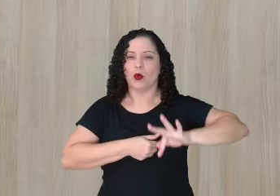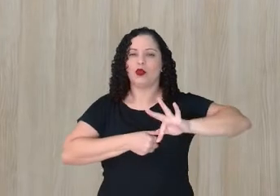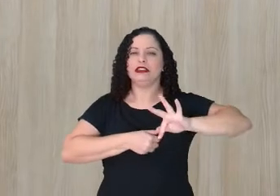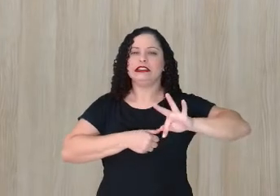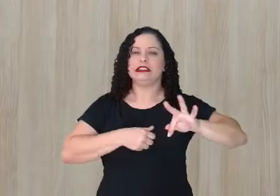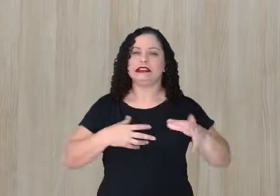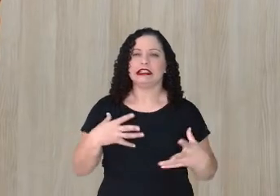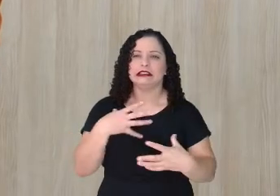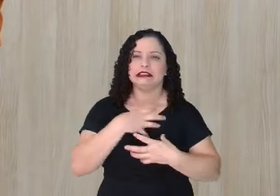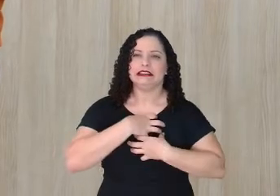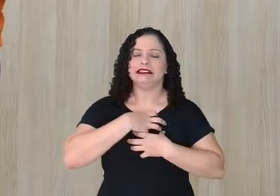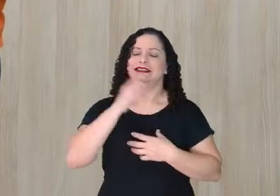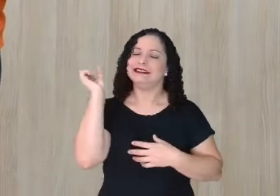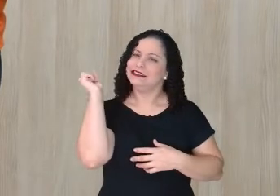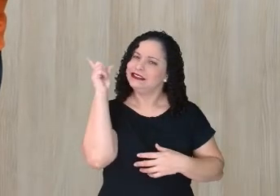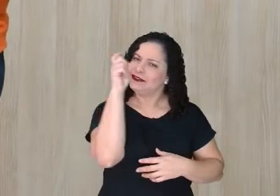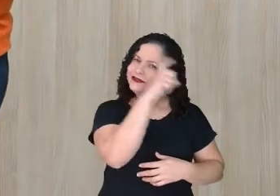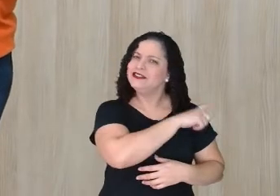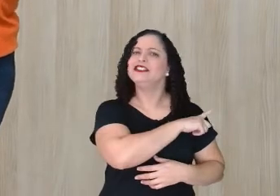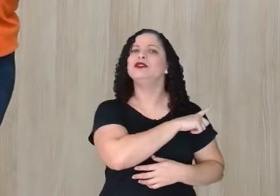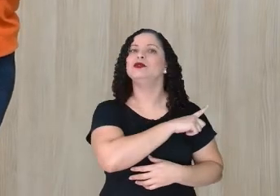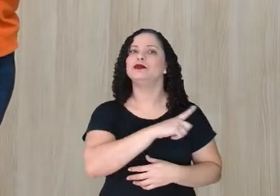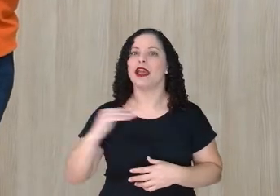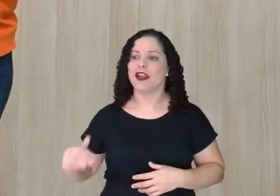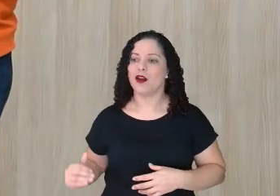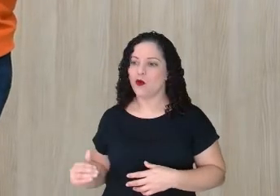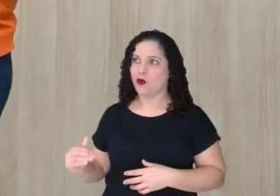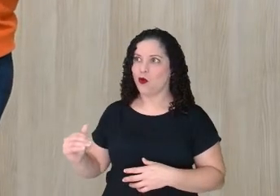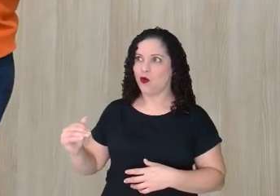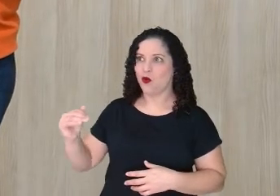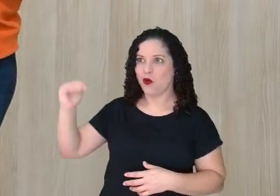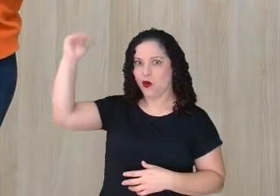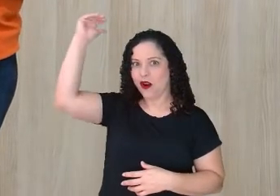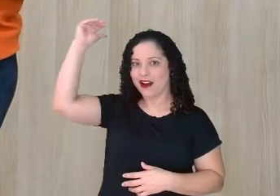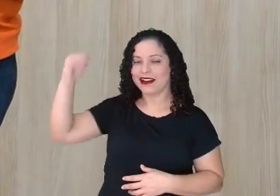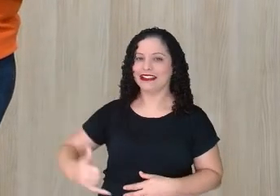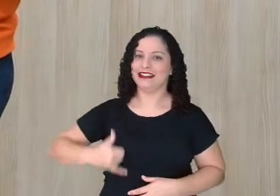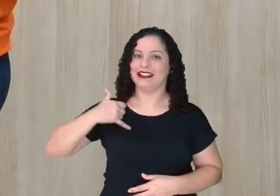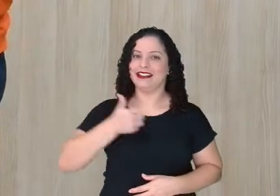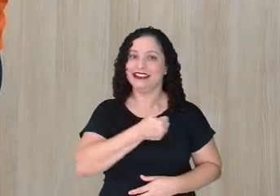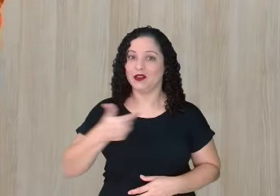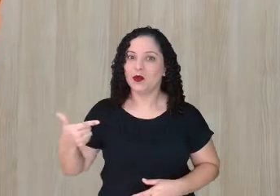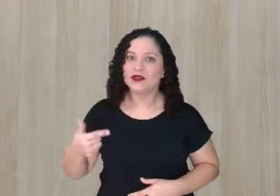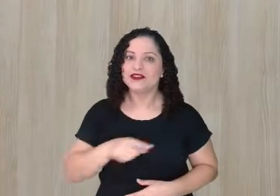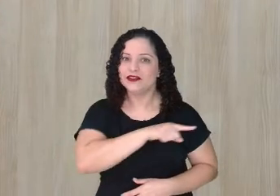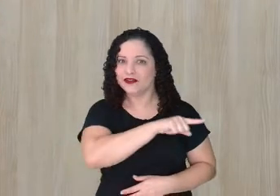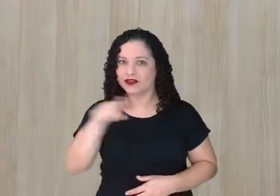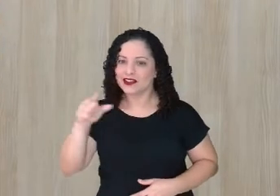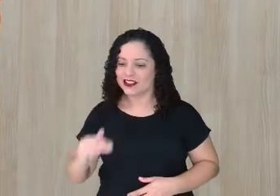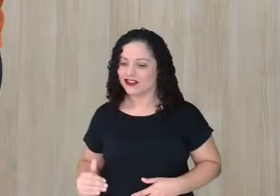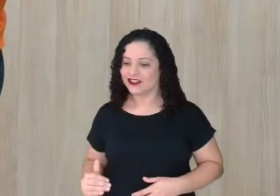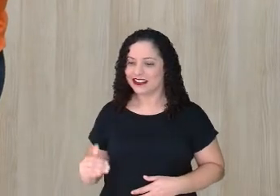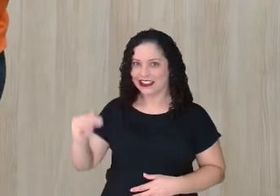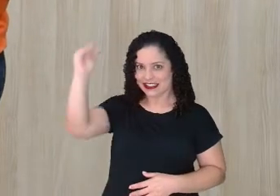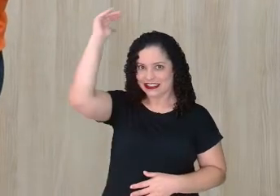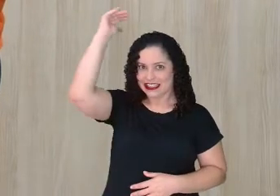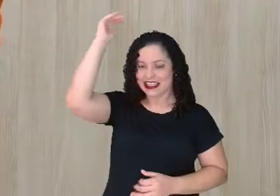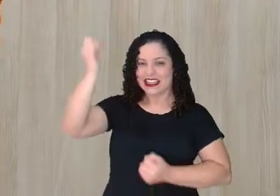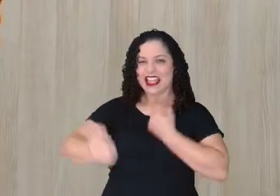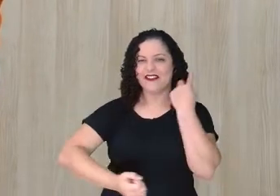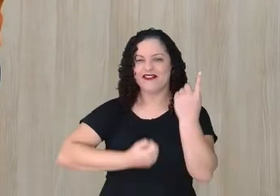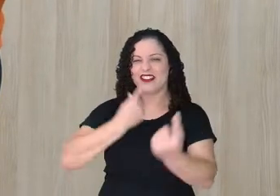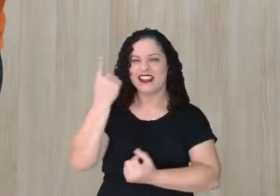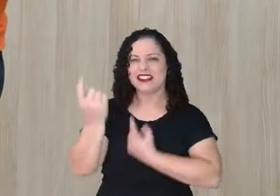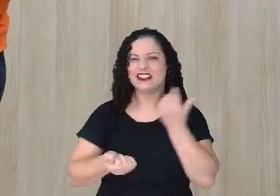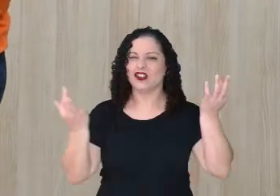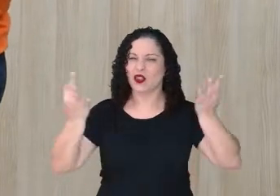o quanto é difícil crescer? 6º ano, 12 anos, vocês estão assim crescendo, não é? E aí às vezes dói,